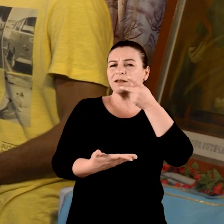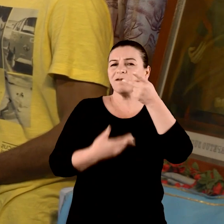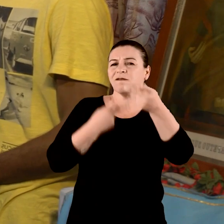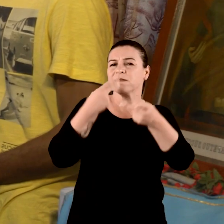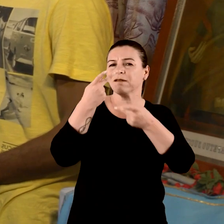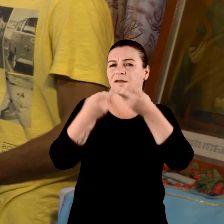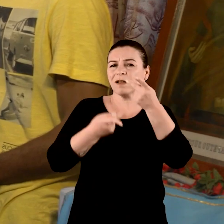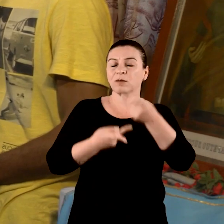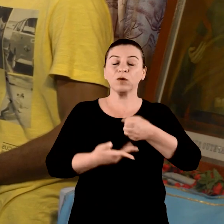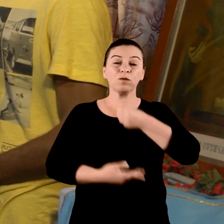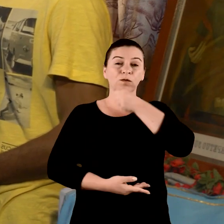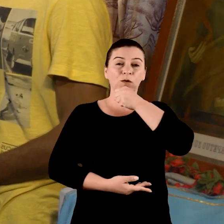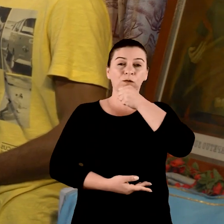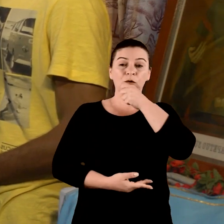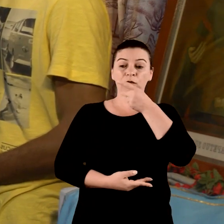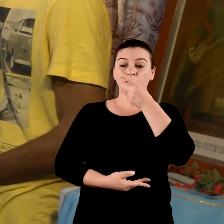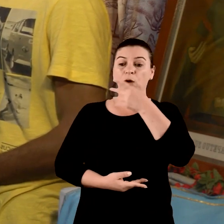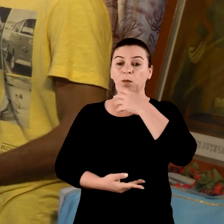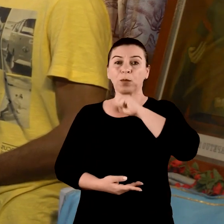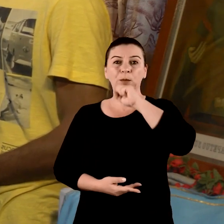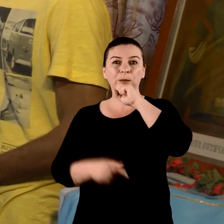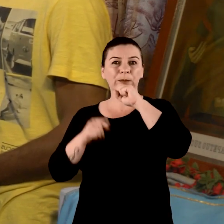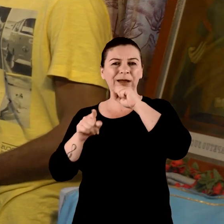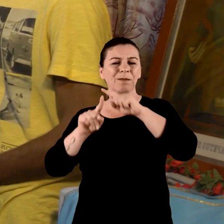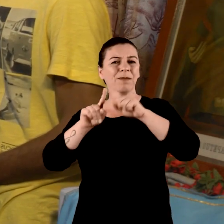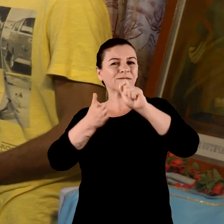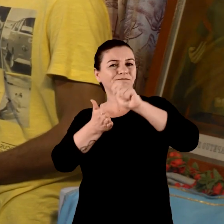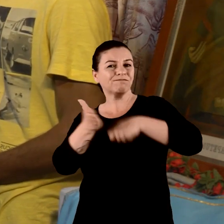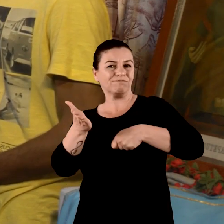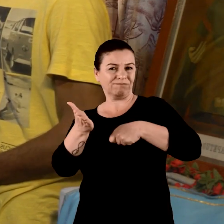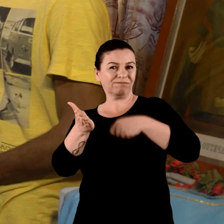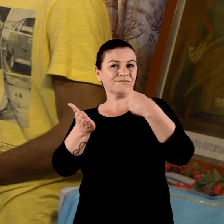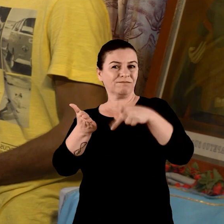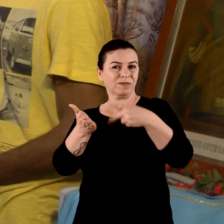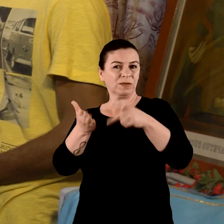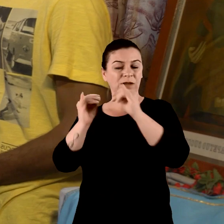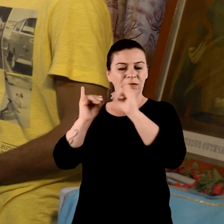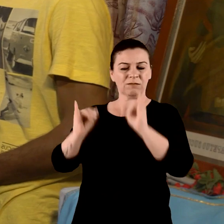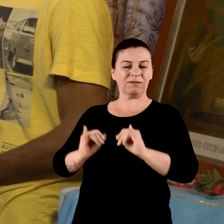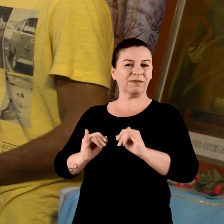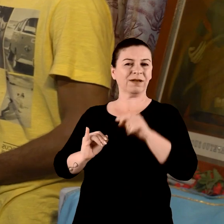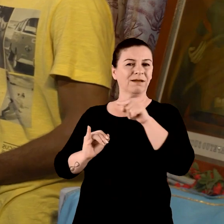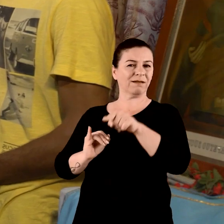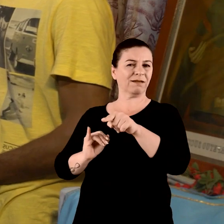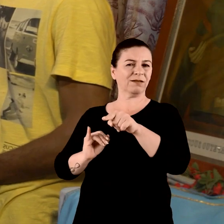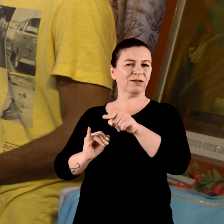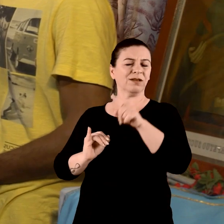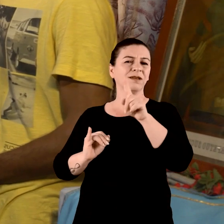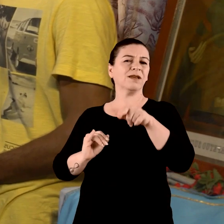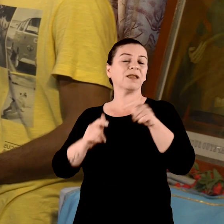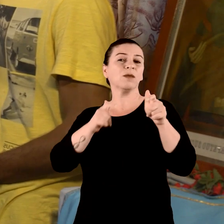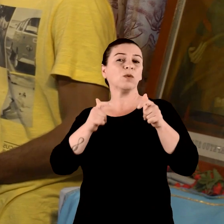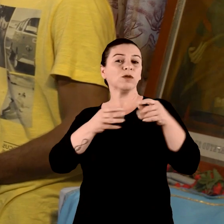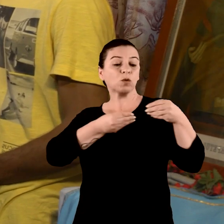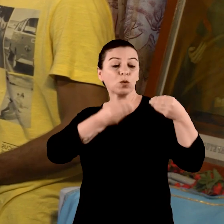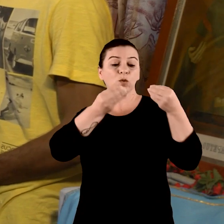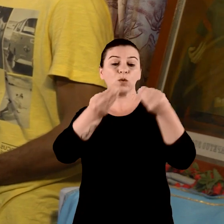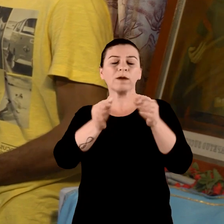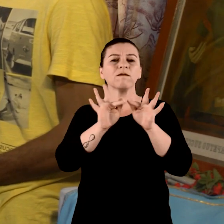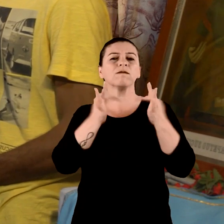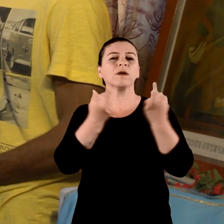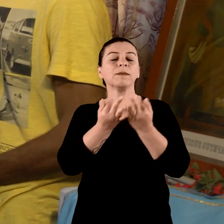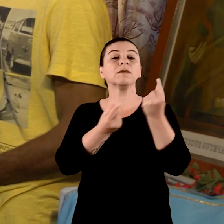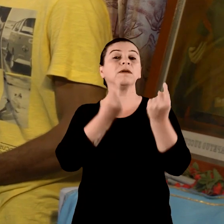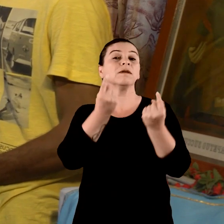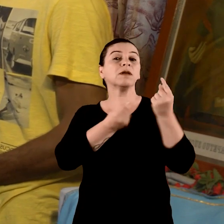lembrança verbal, o avô que contou para o pai, mas o registro daquela peça, oriunda de onde, doação